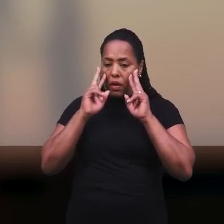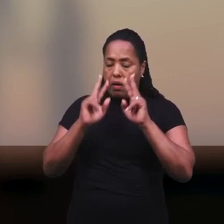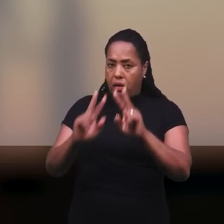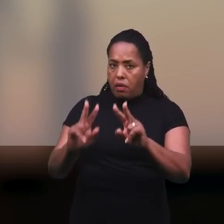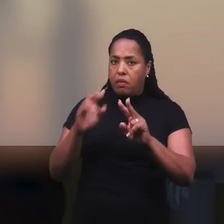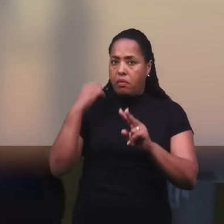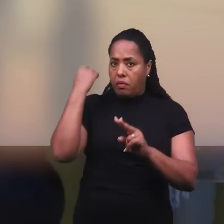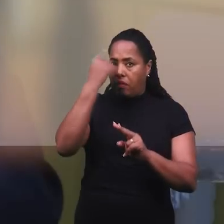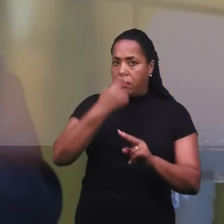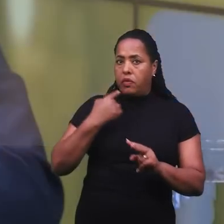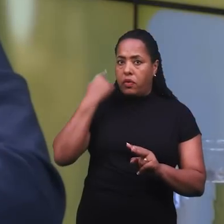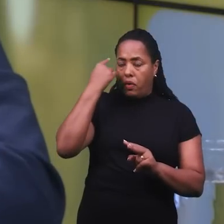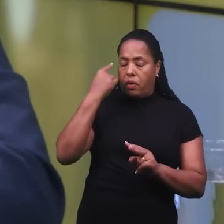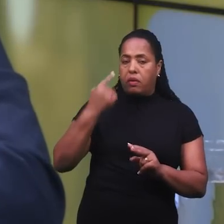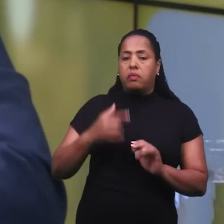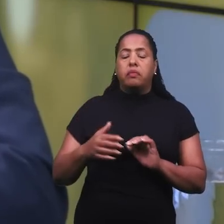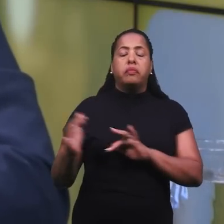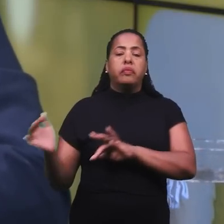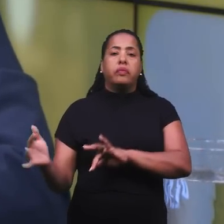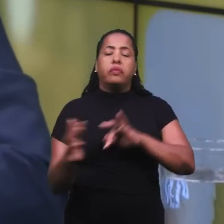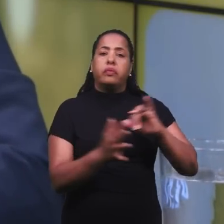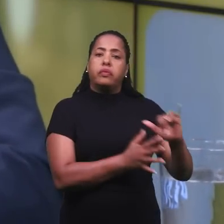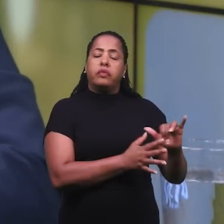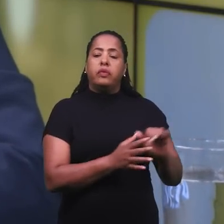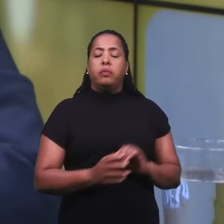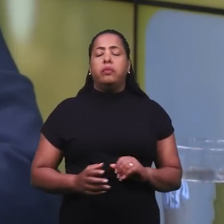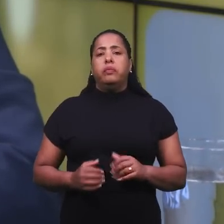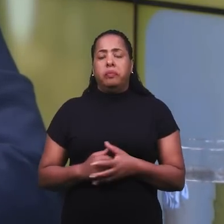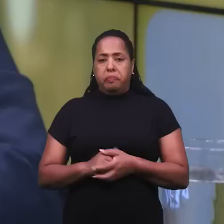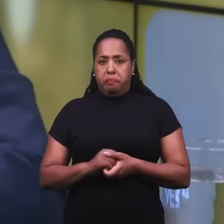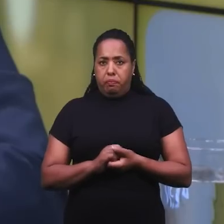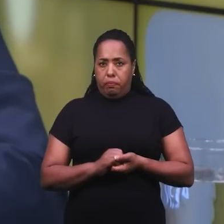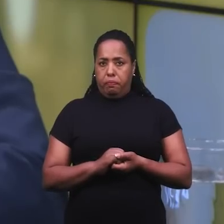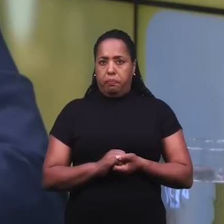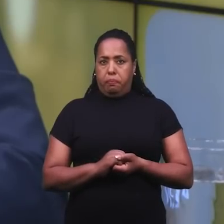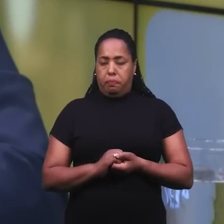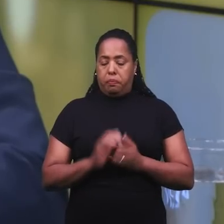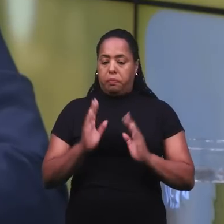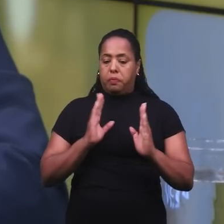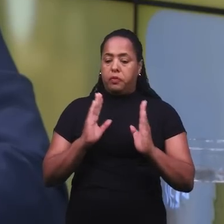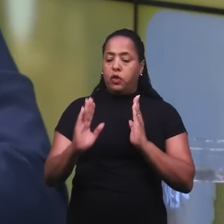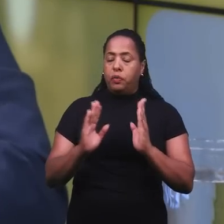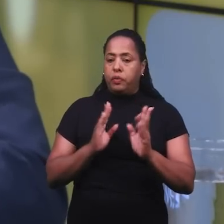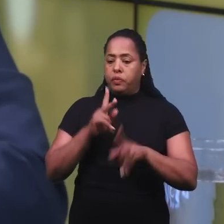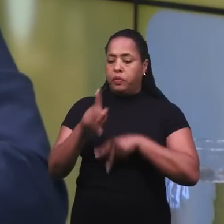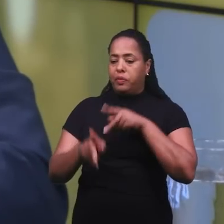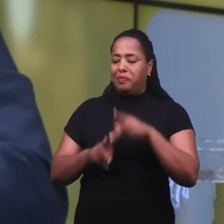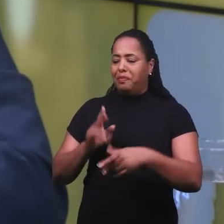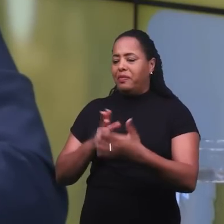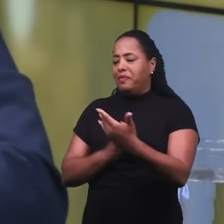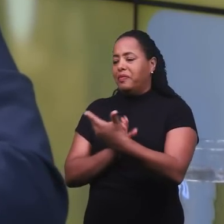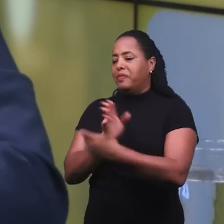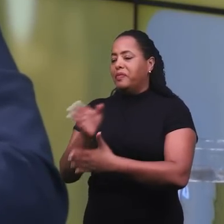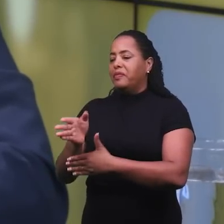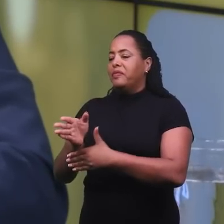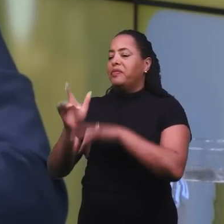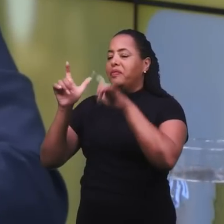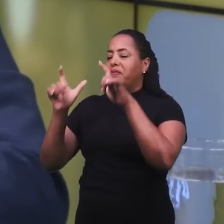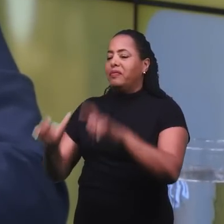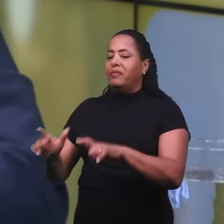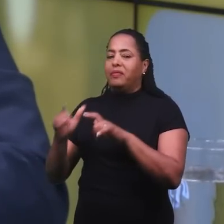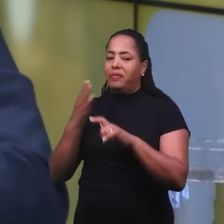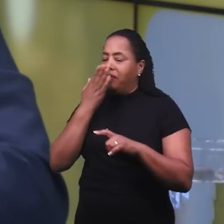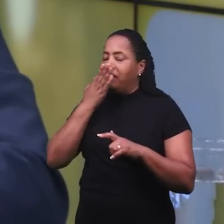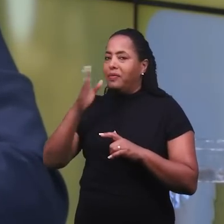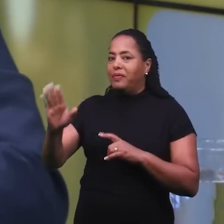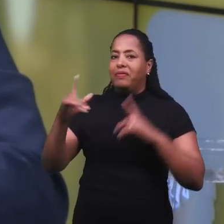olhos. Ou seja, justamente naquele momento que o povo estava para entrar na terra prometida, havia toda